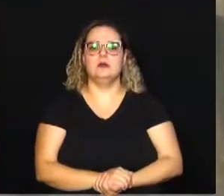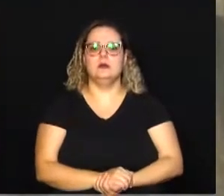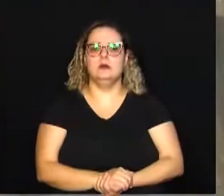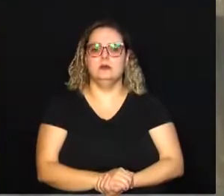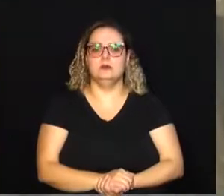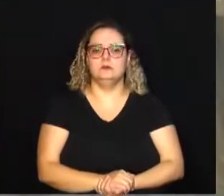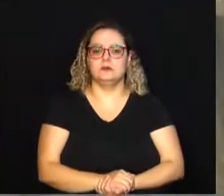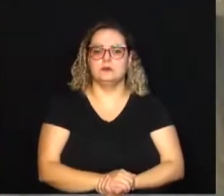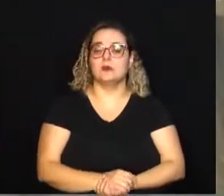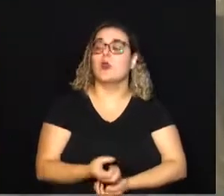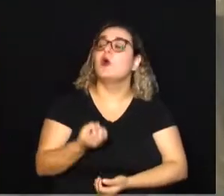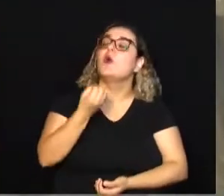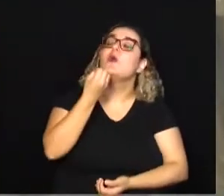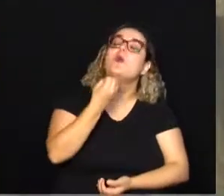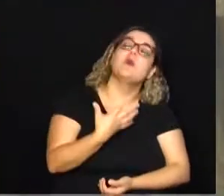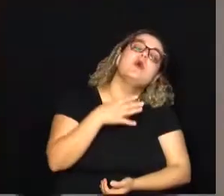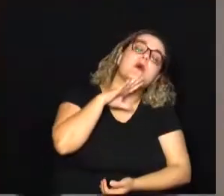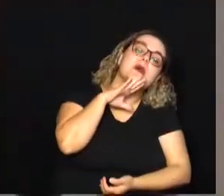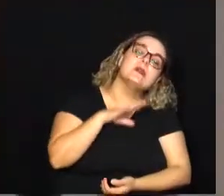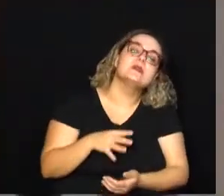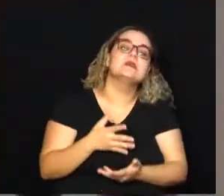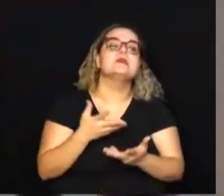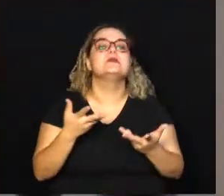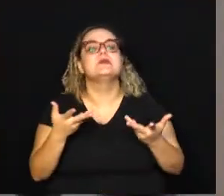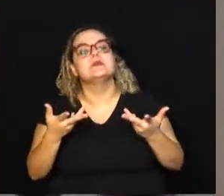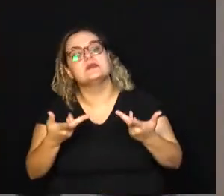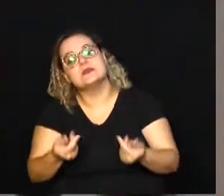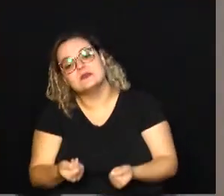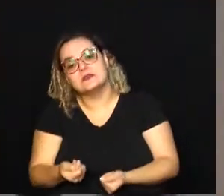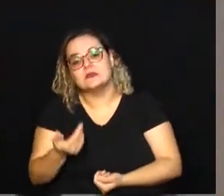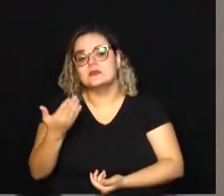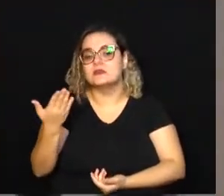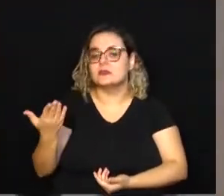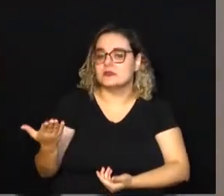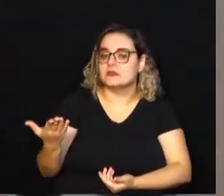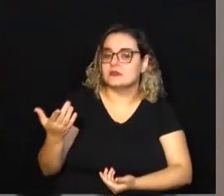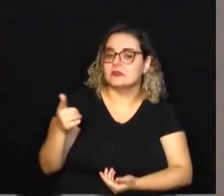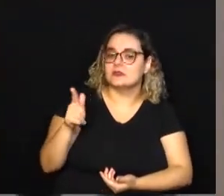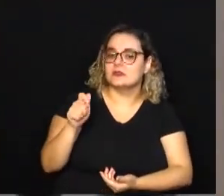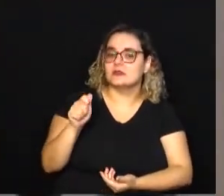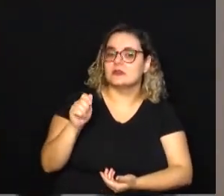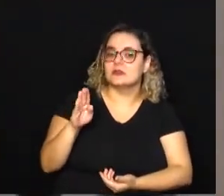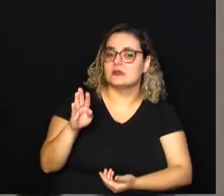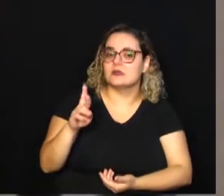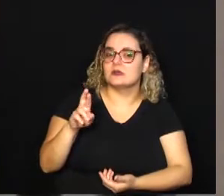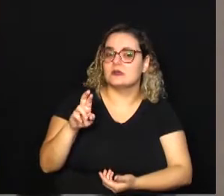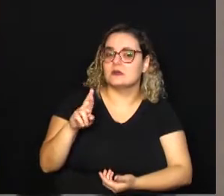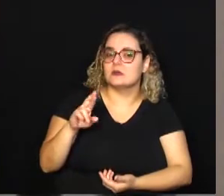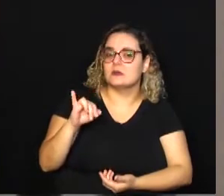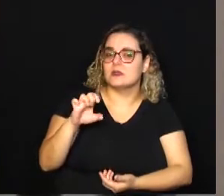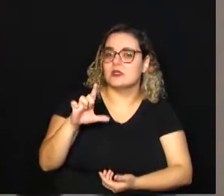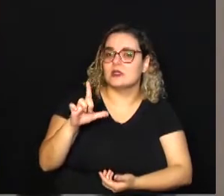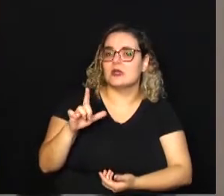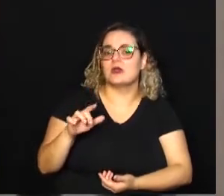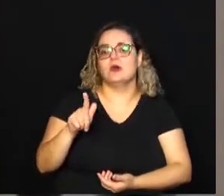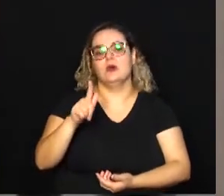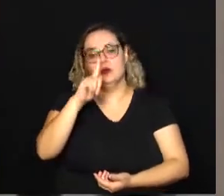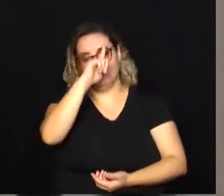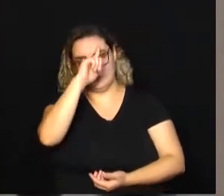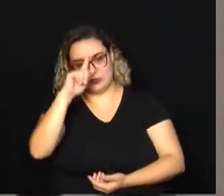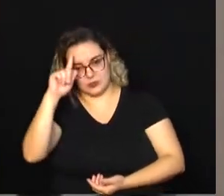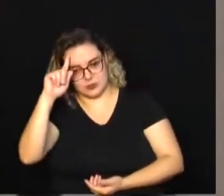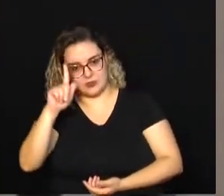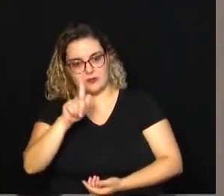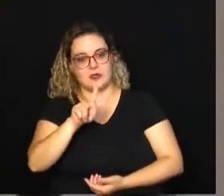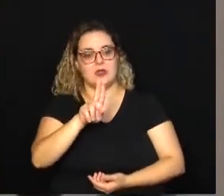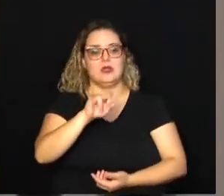Então, boa tarde a todos, a você, Gabriel, a Guida, ao Gustavo. É um